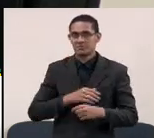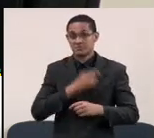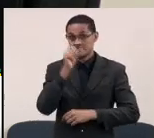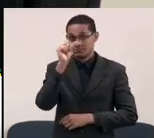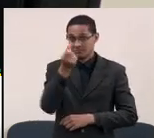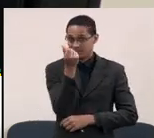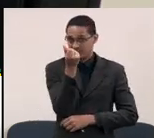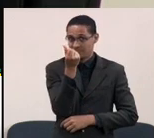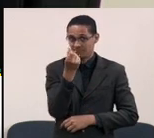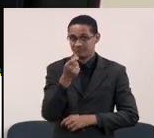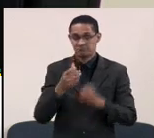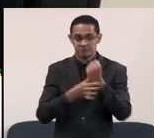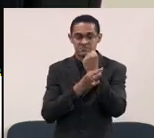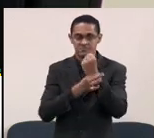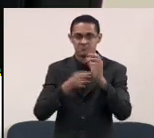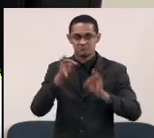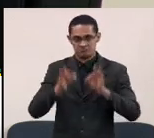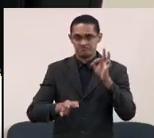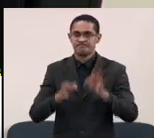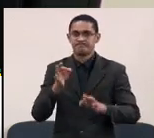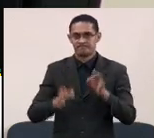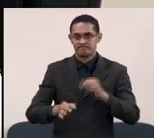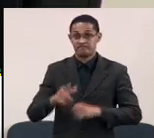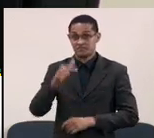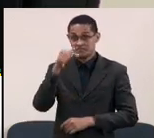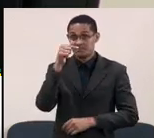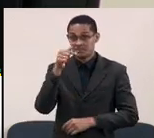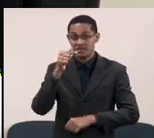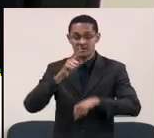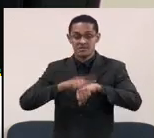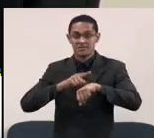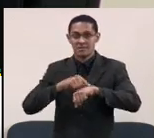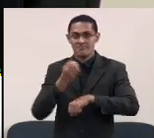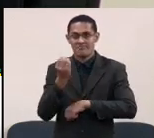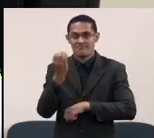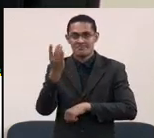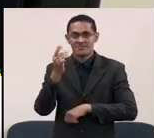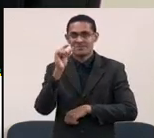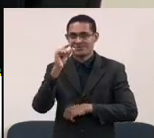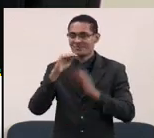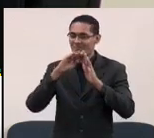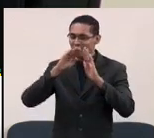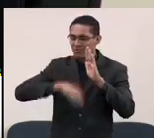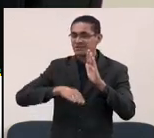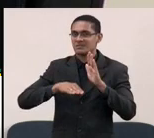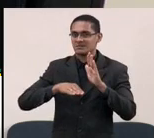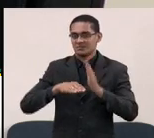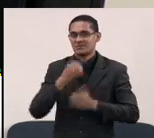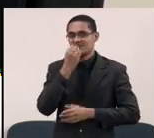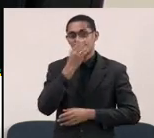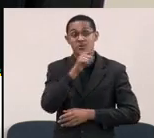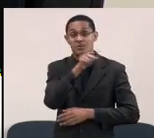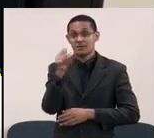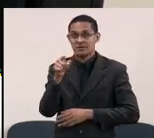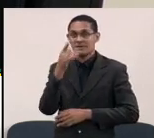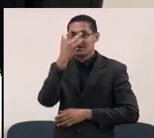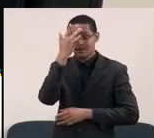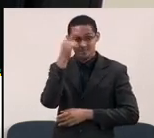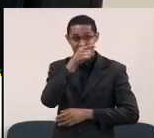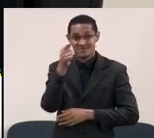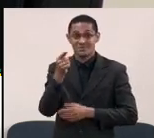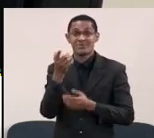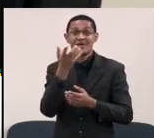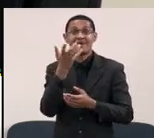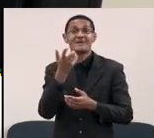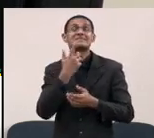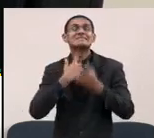E sétimo, redução do tempo de viagem. É isso que as pessoas que utilizam o transporte